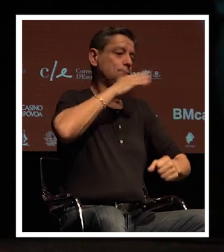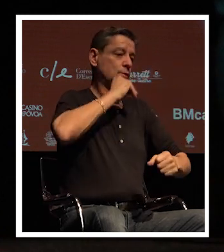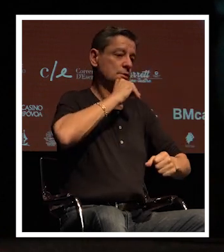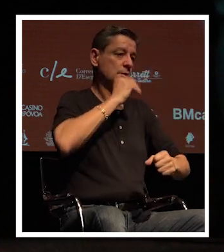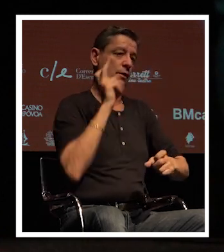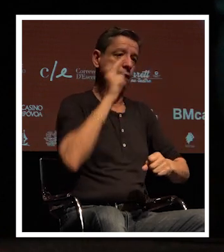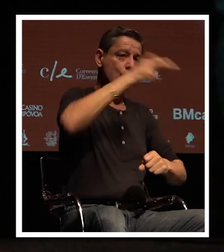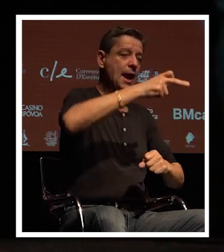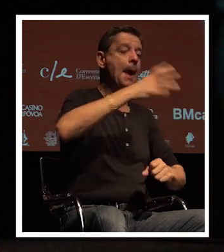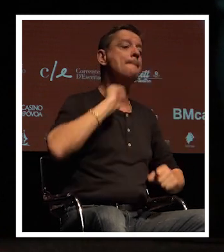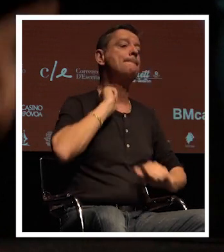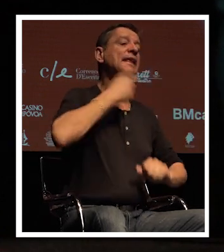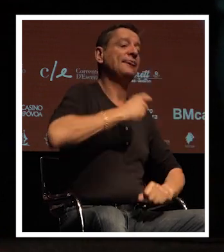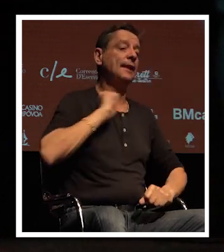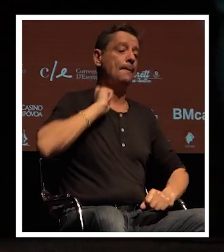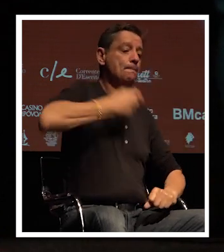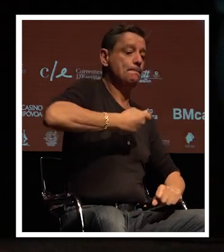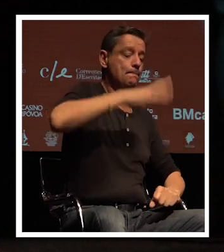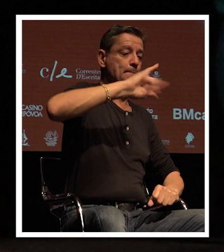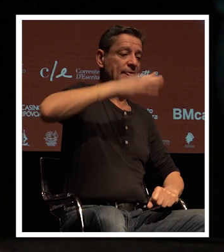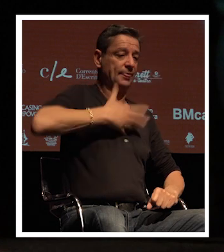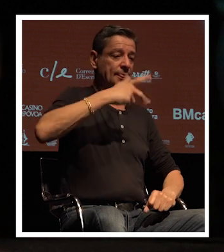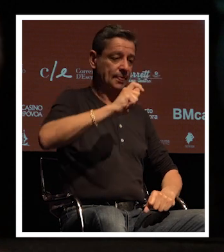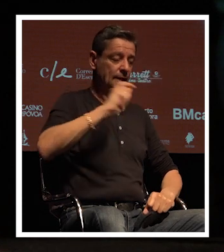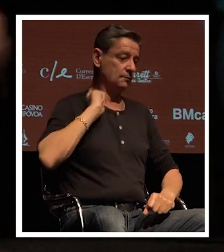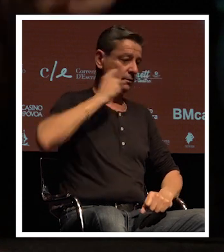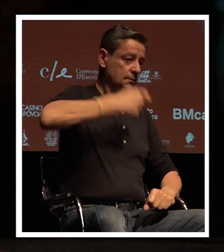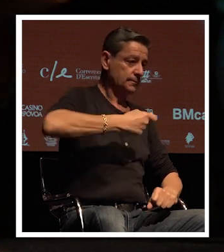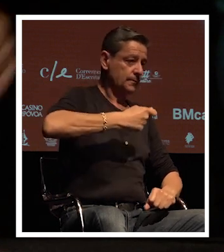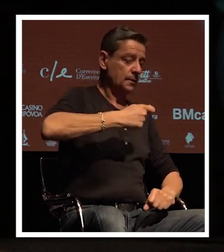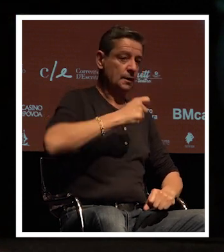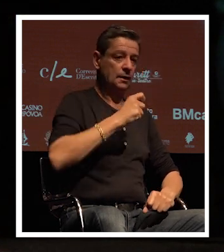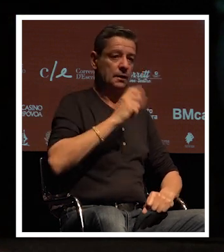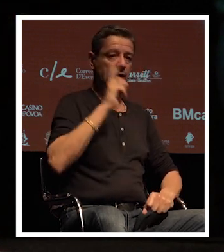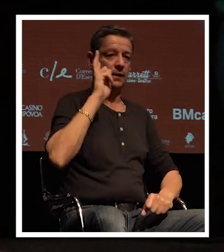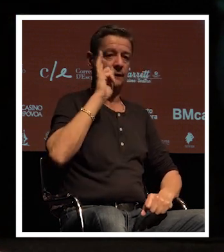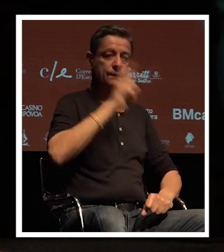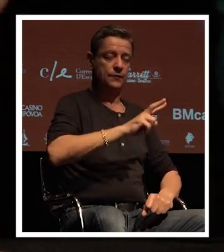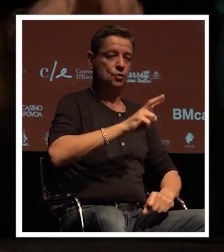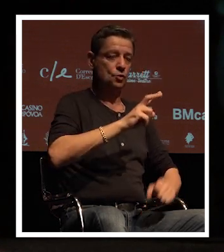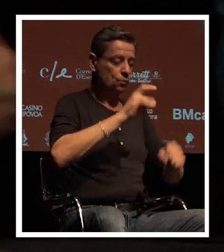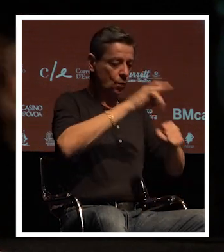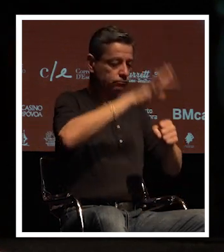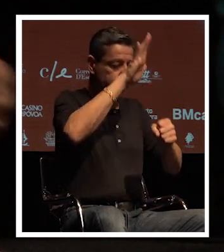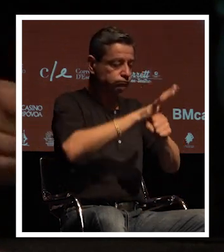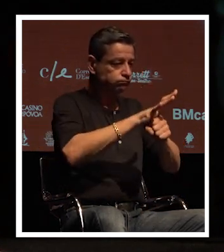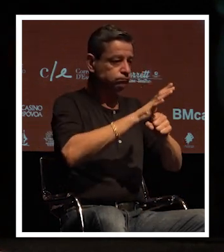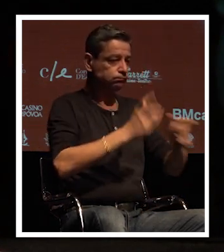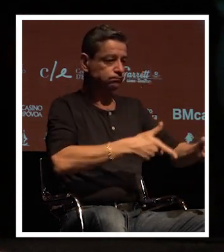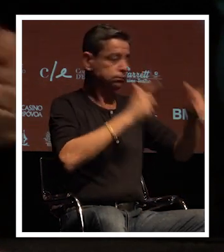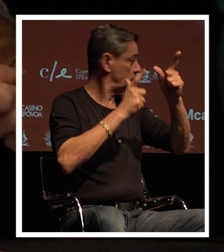vez como uma pai à pide e lembro-me que o meu pai deixou-me ficar no no carro ouvir uns cartuchos e e e cartuchos não é